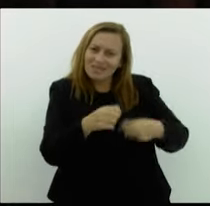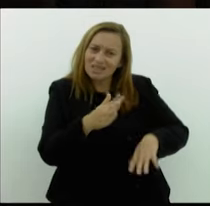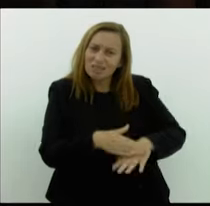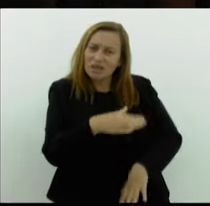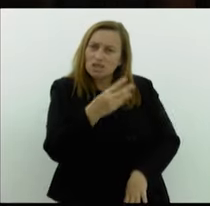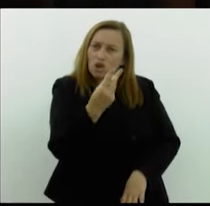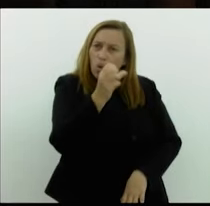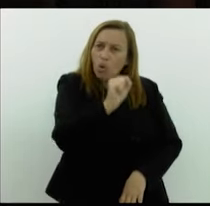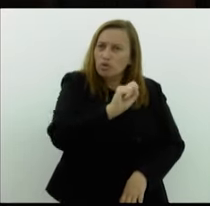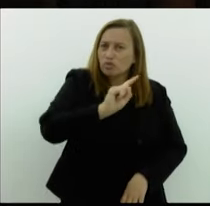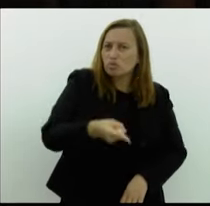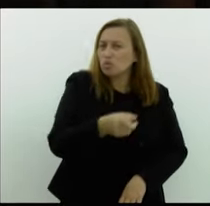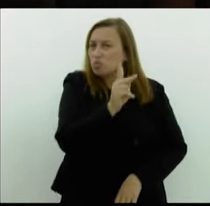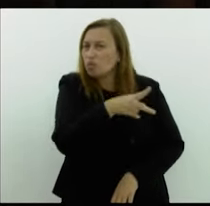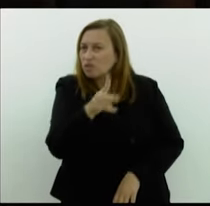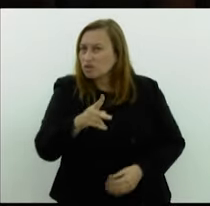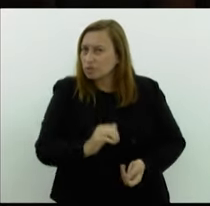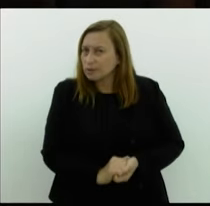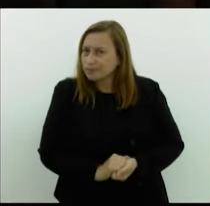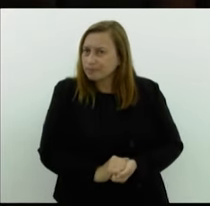8 mil professores.